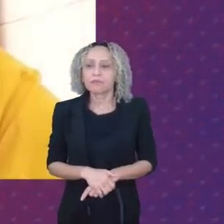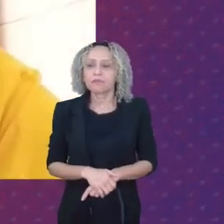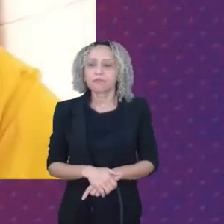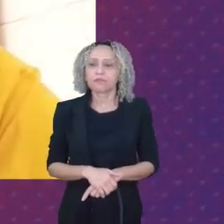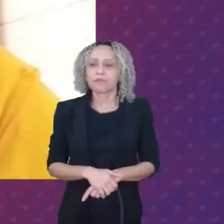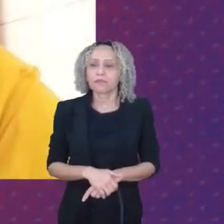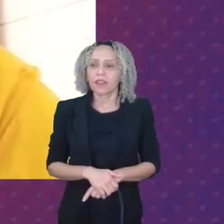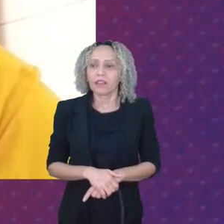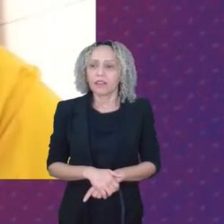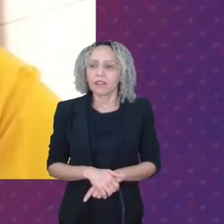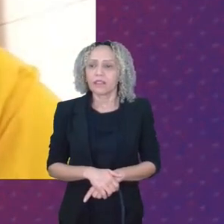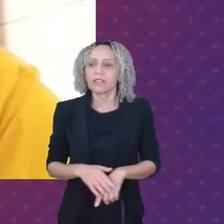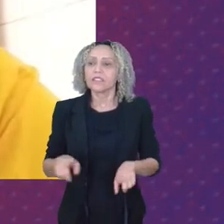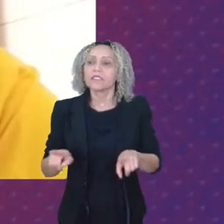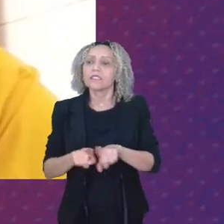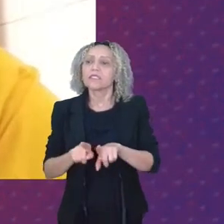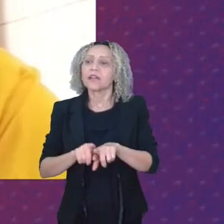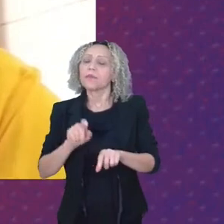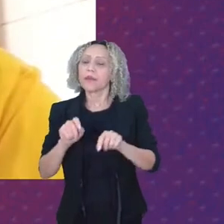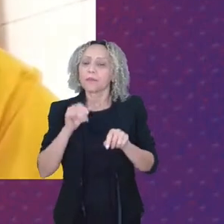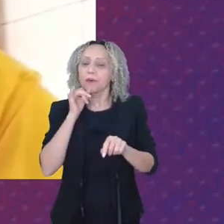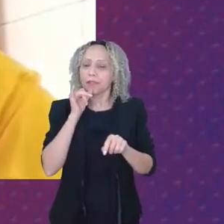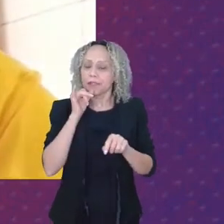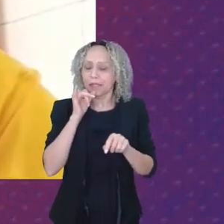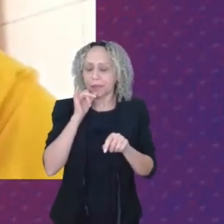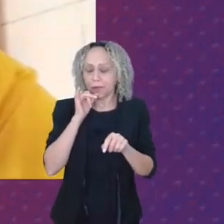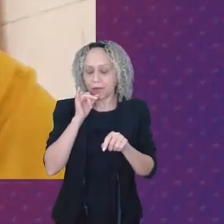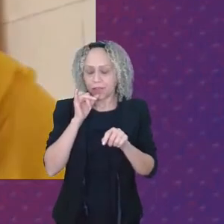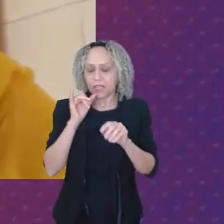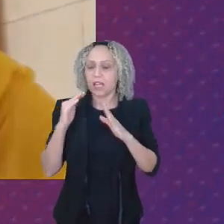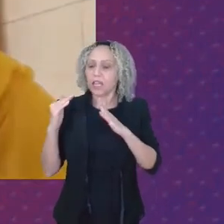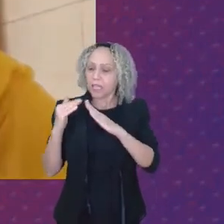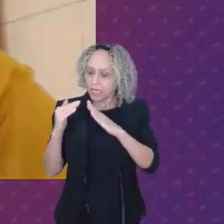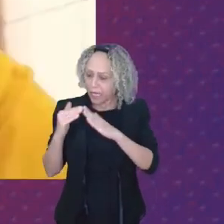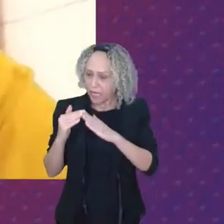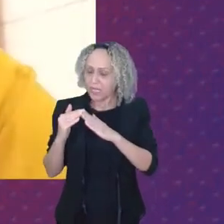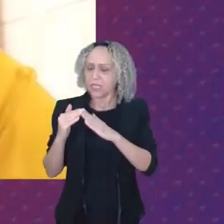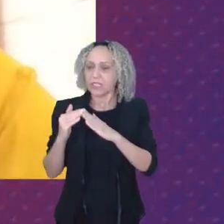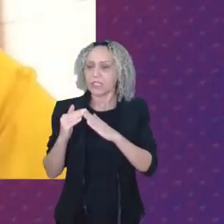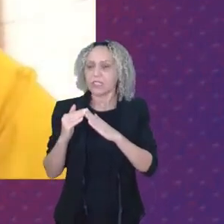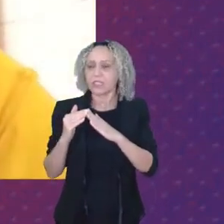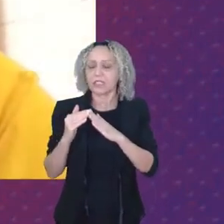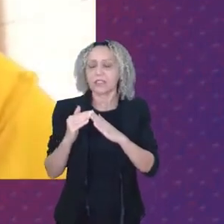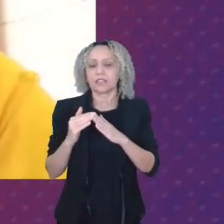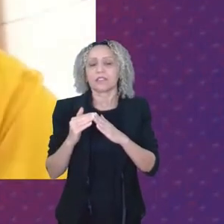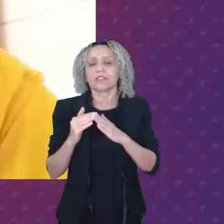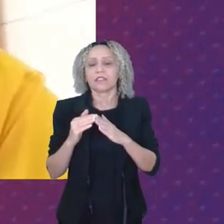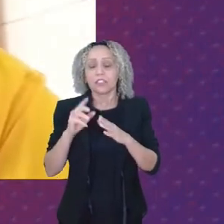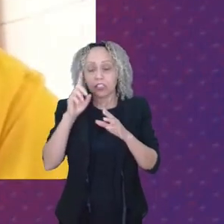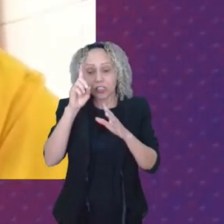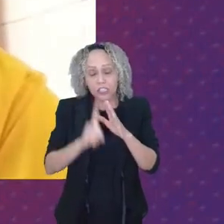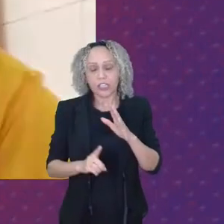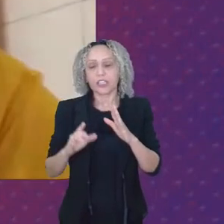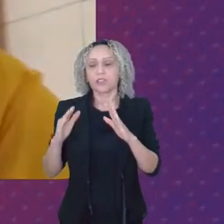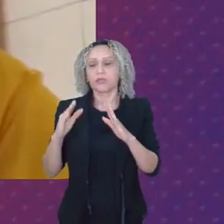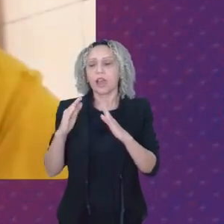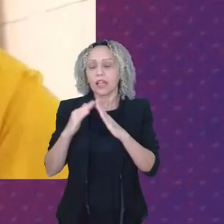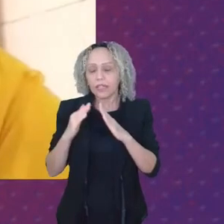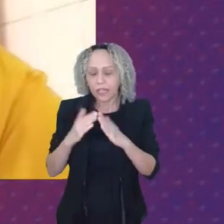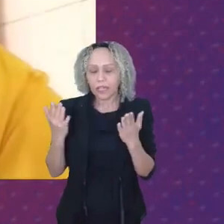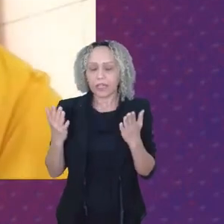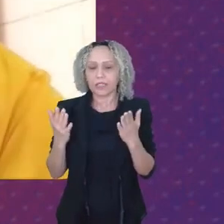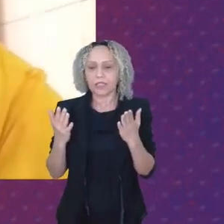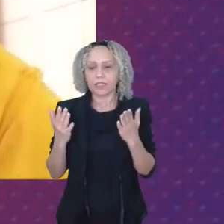moradia, higiene e alimentação, porque tinha empregador que descontava a alimentação, descontava os itens